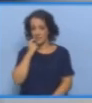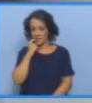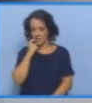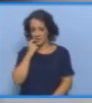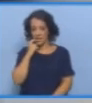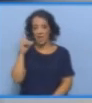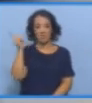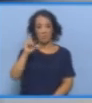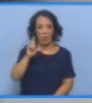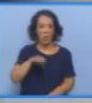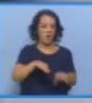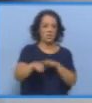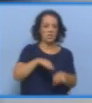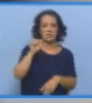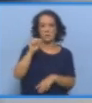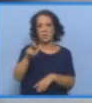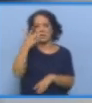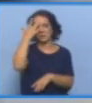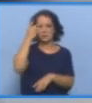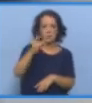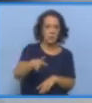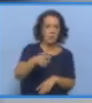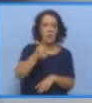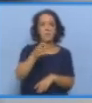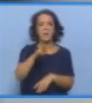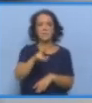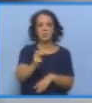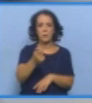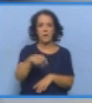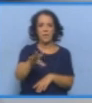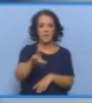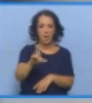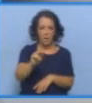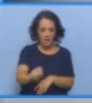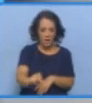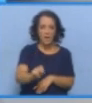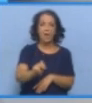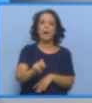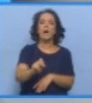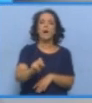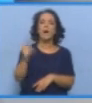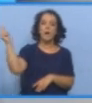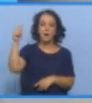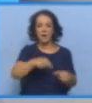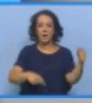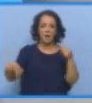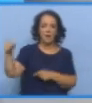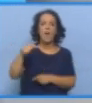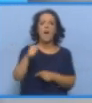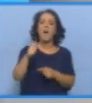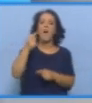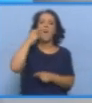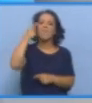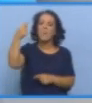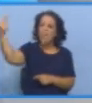vão de Lisboa, de Algés, de Barreiros, de Setúbal, Baixo da Pinheira, que nem sequer o dinheiro das viagens recebem e